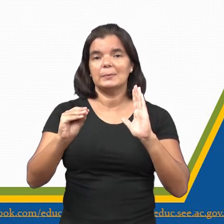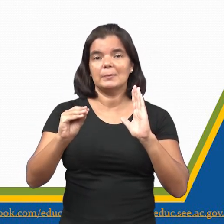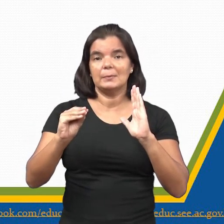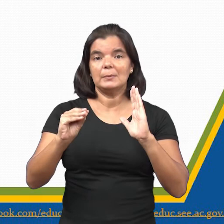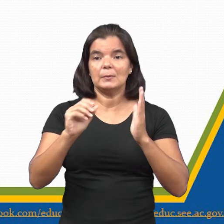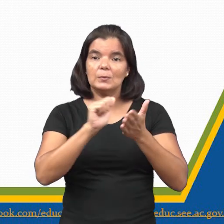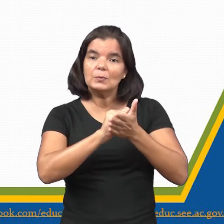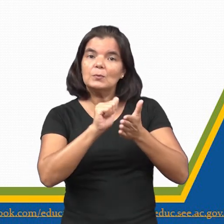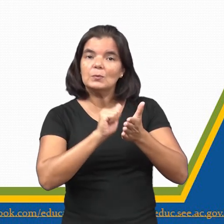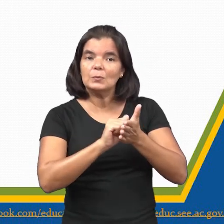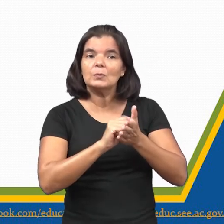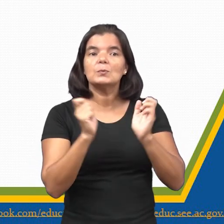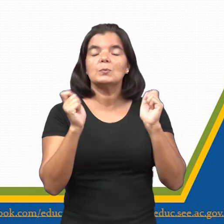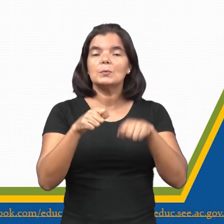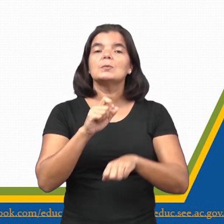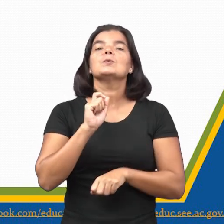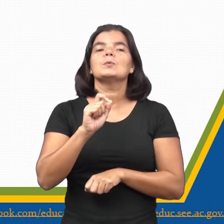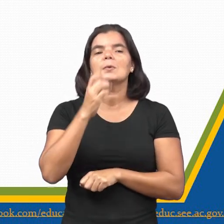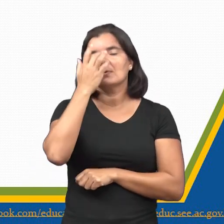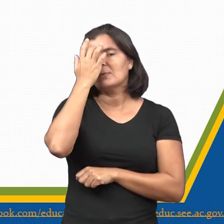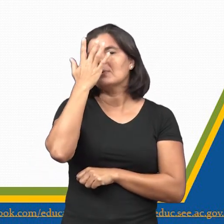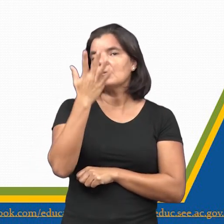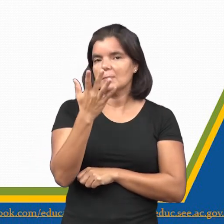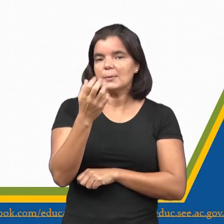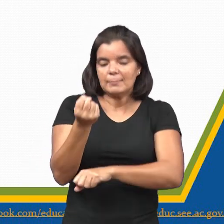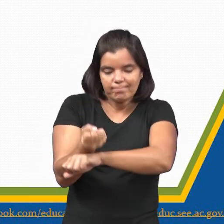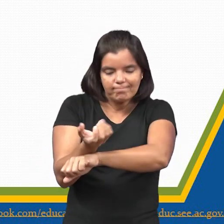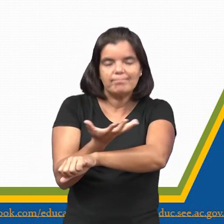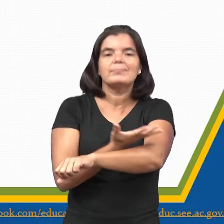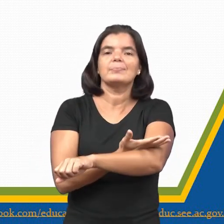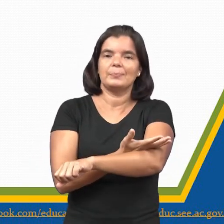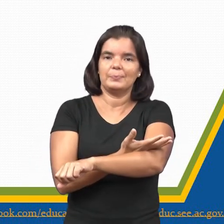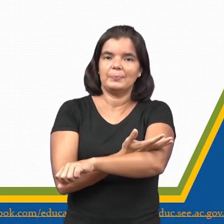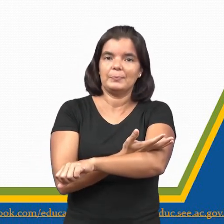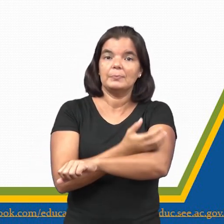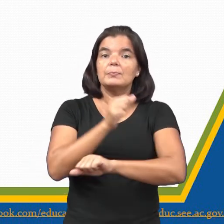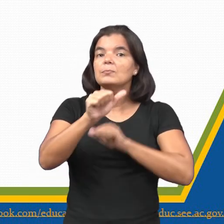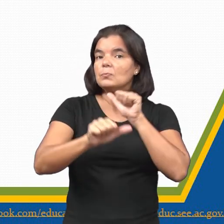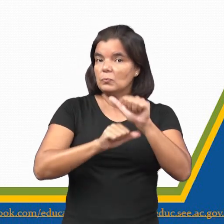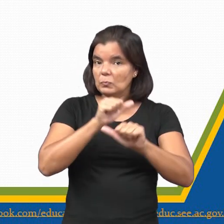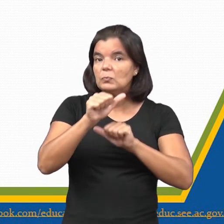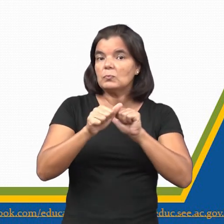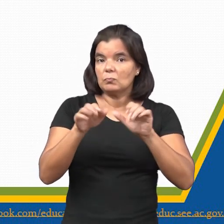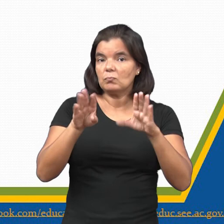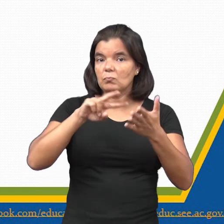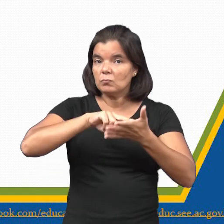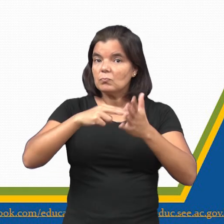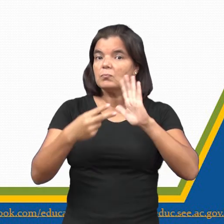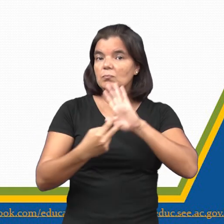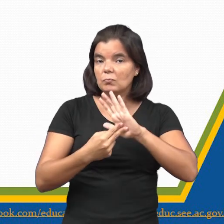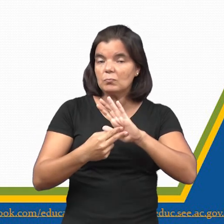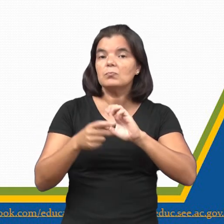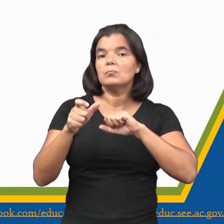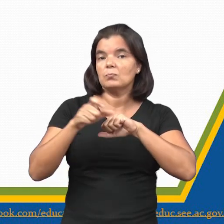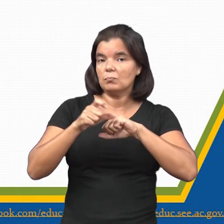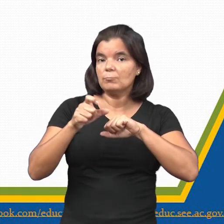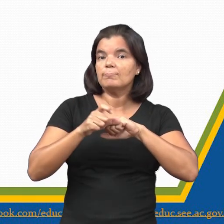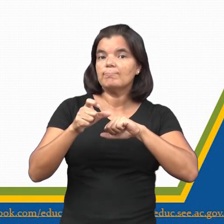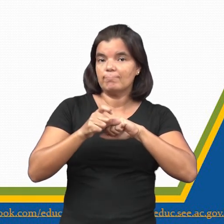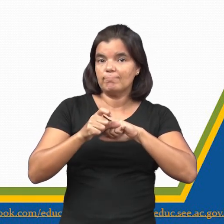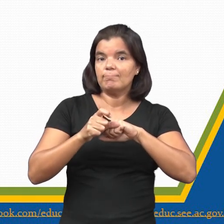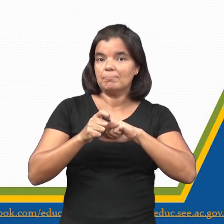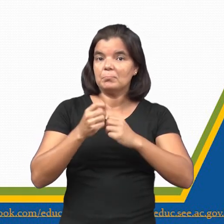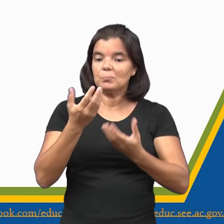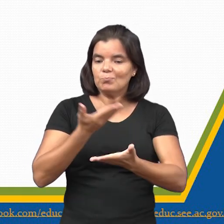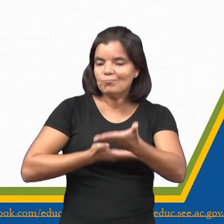cenas descritas, podendo facilmente se emocionar. Ao modificar o sentido do substantivo através da